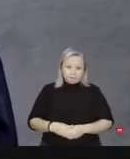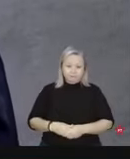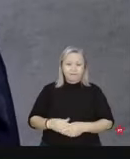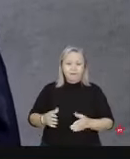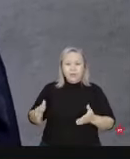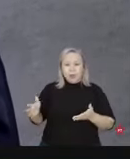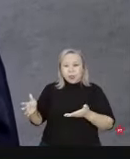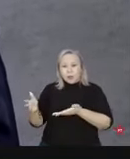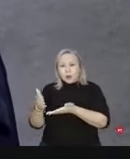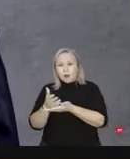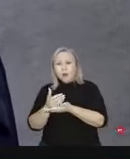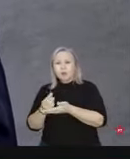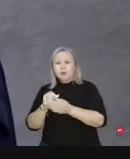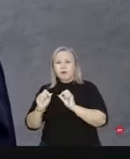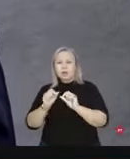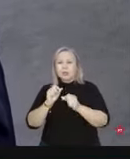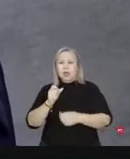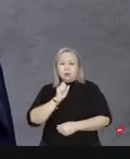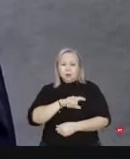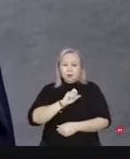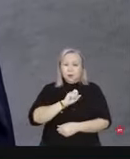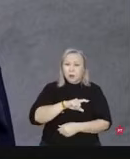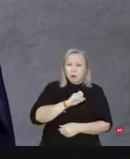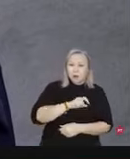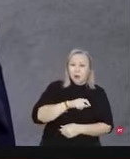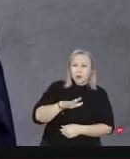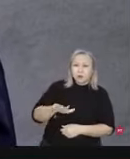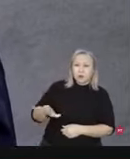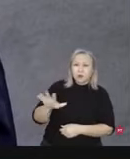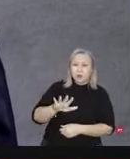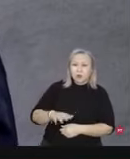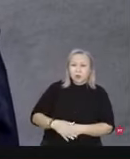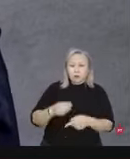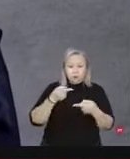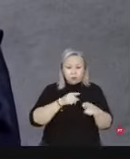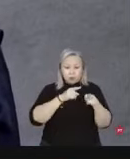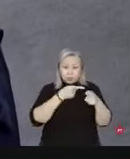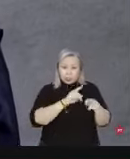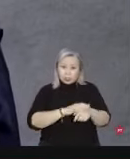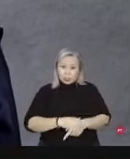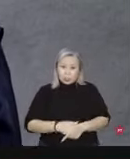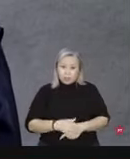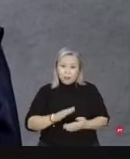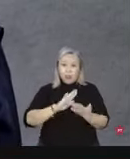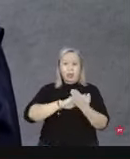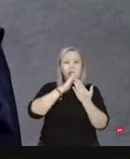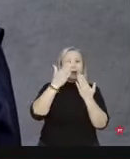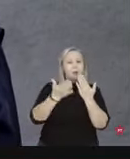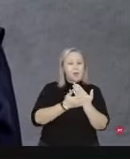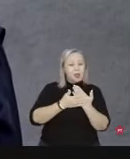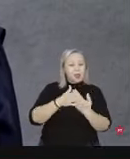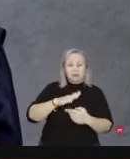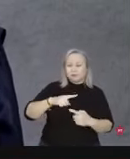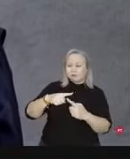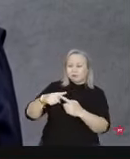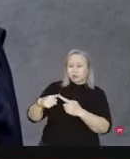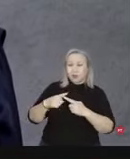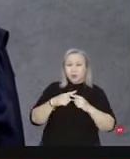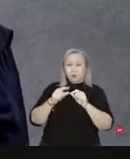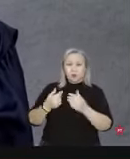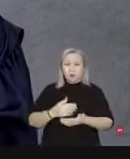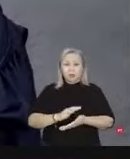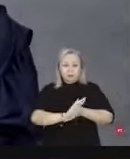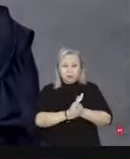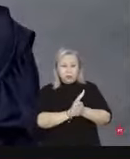Concentraram-se de maneira vil, de maneira torpe, nos ataques, ameaças de todo tipo,